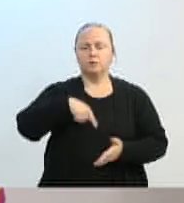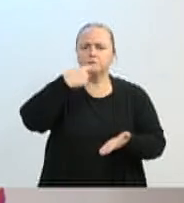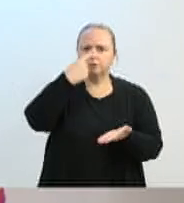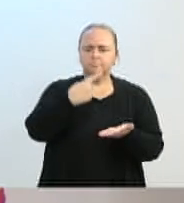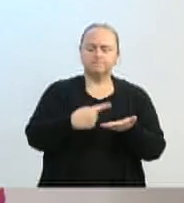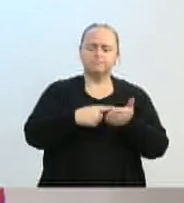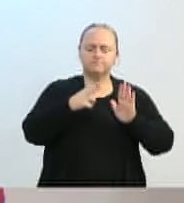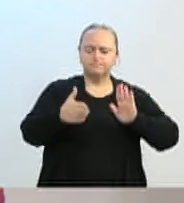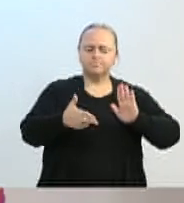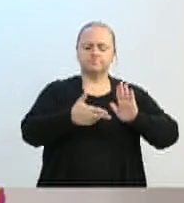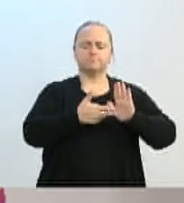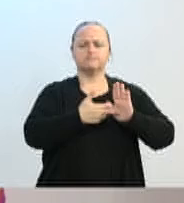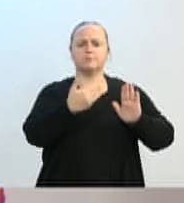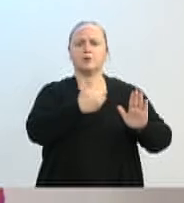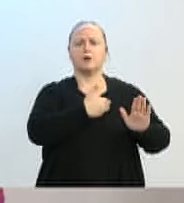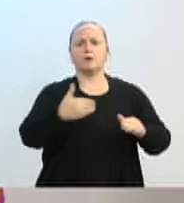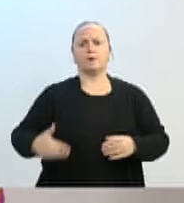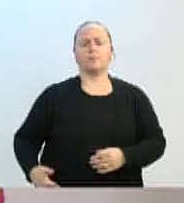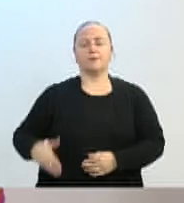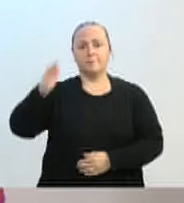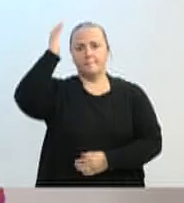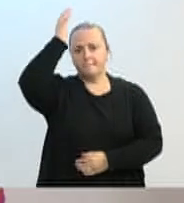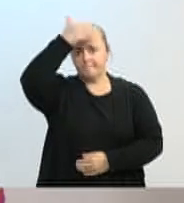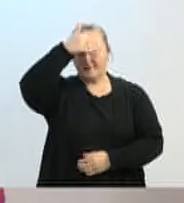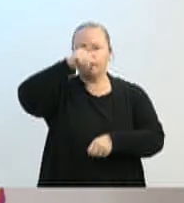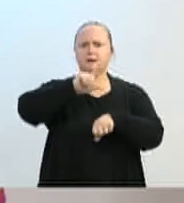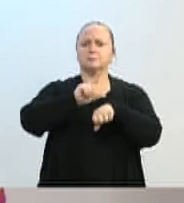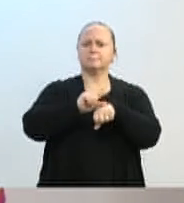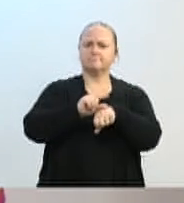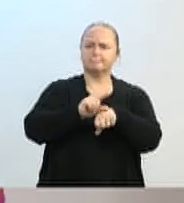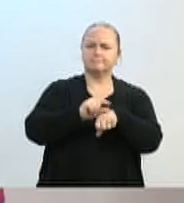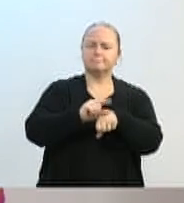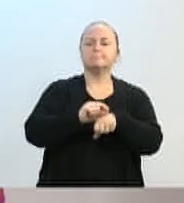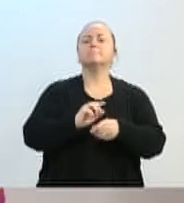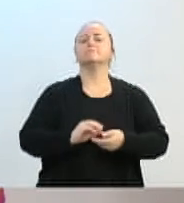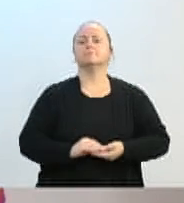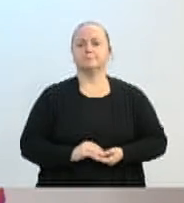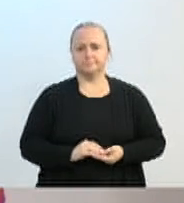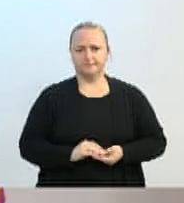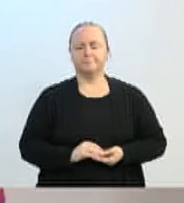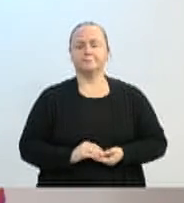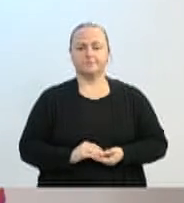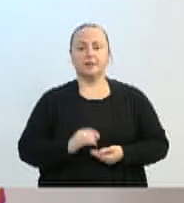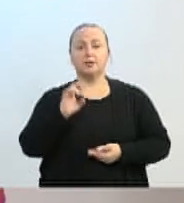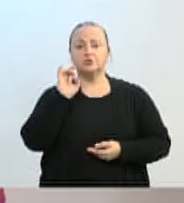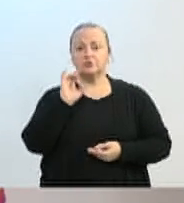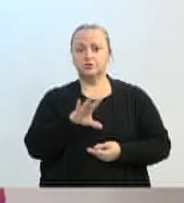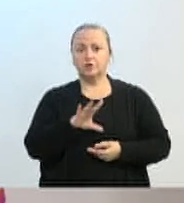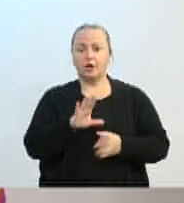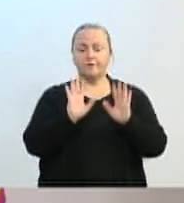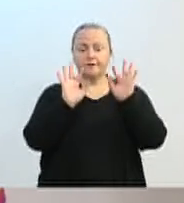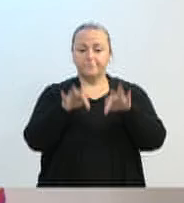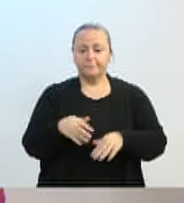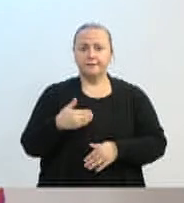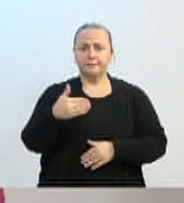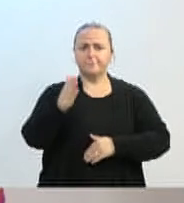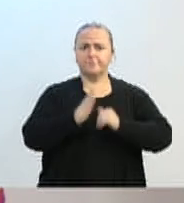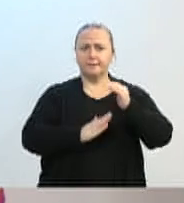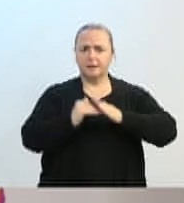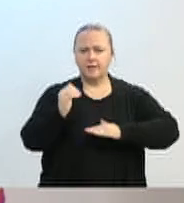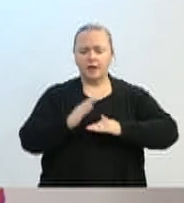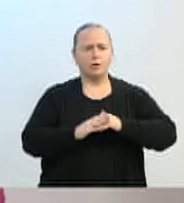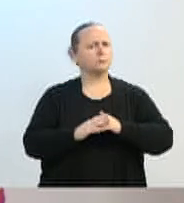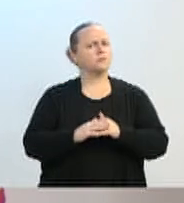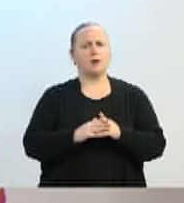do governo Mário, da Secretaria de Educação, e não só a conclusão dessas obras, como uma série de